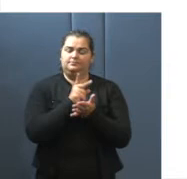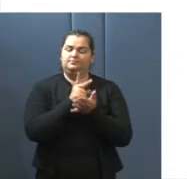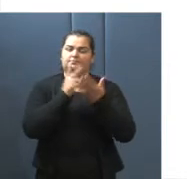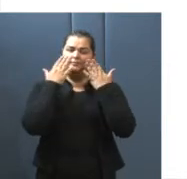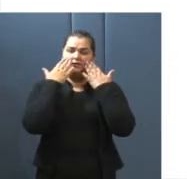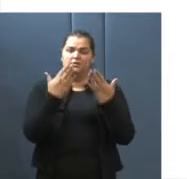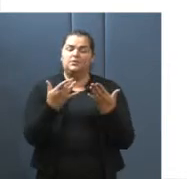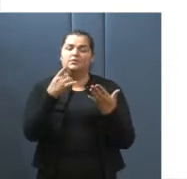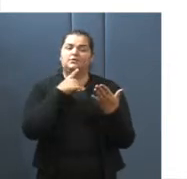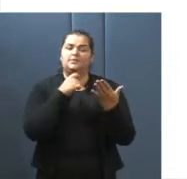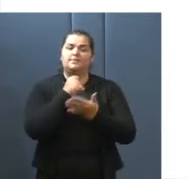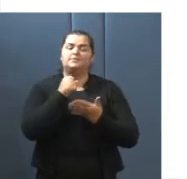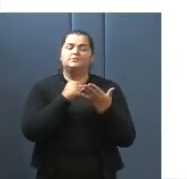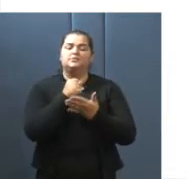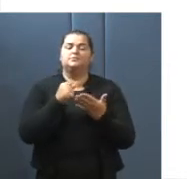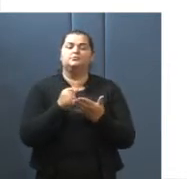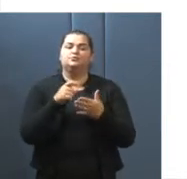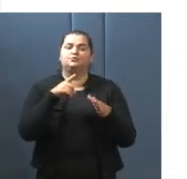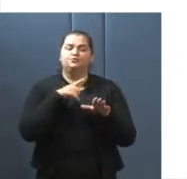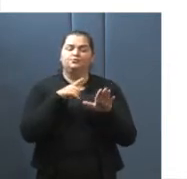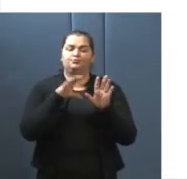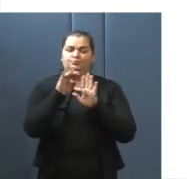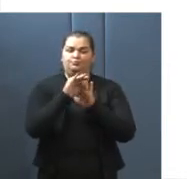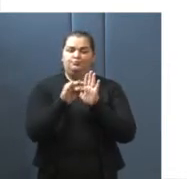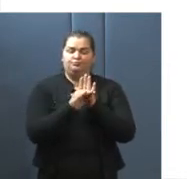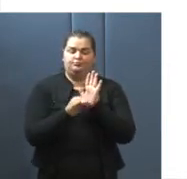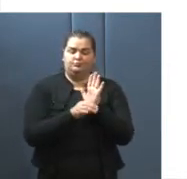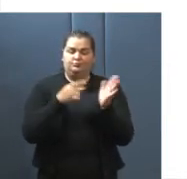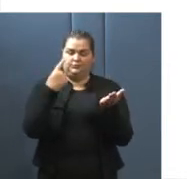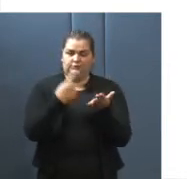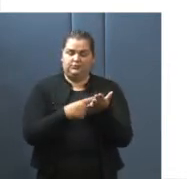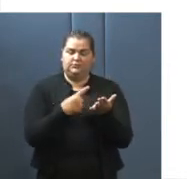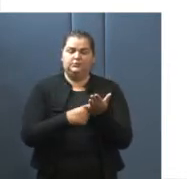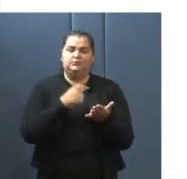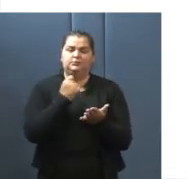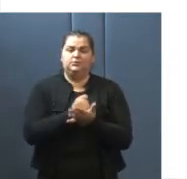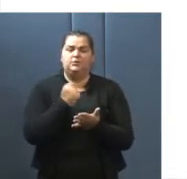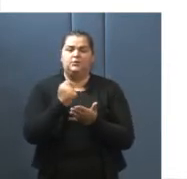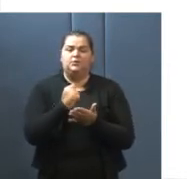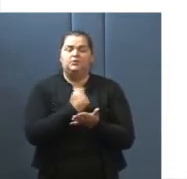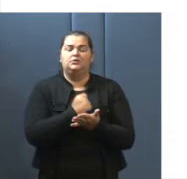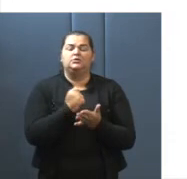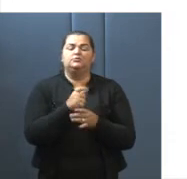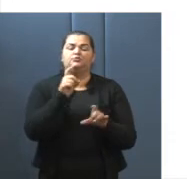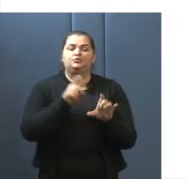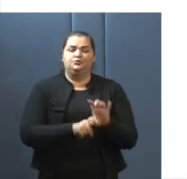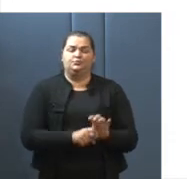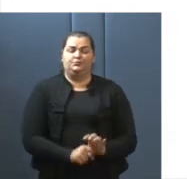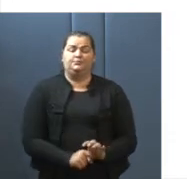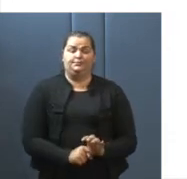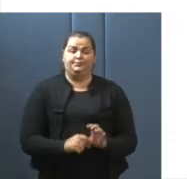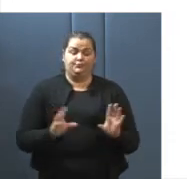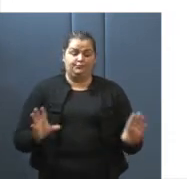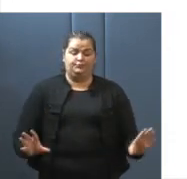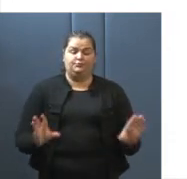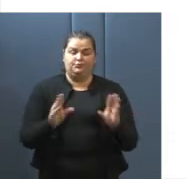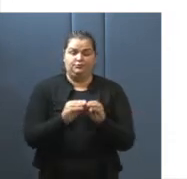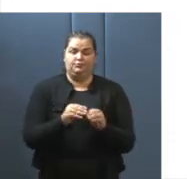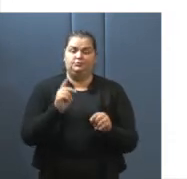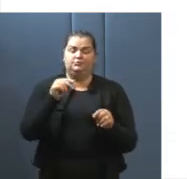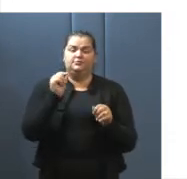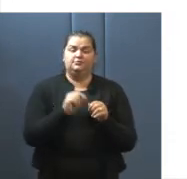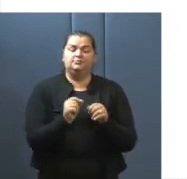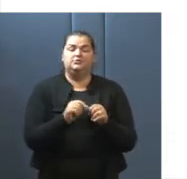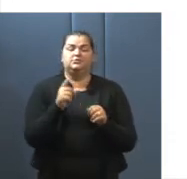tem, basicamente, aqui a formatação de um acordo e de um contrato de rescalonamento de dívida. Você junta, e realmente é isso que se